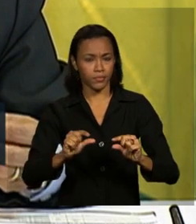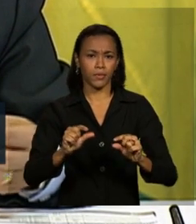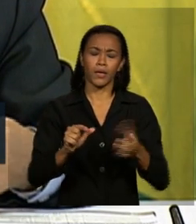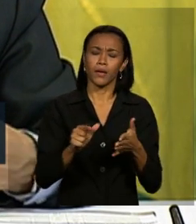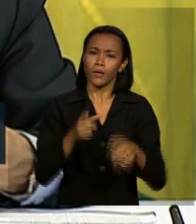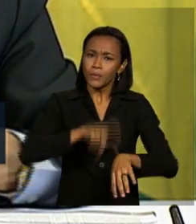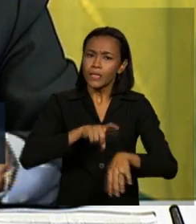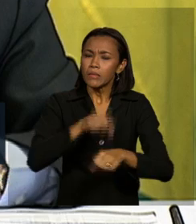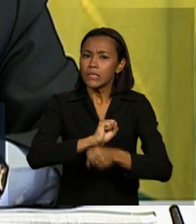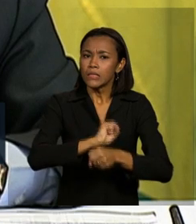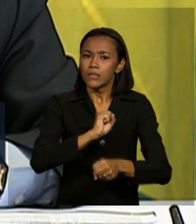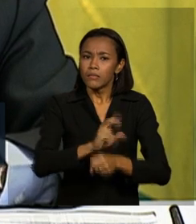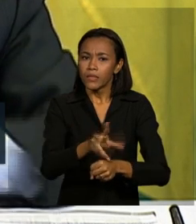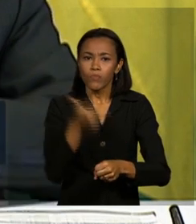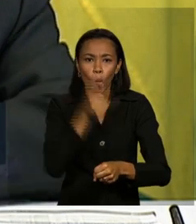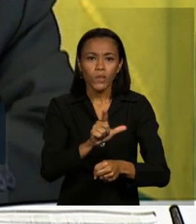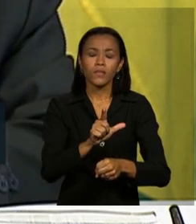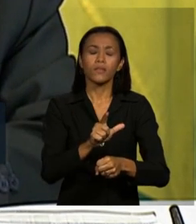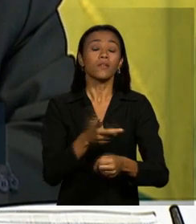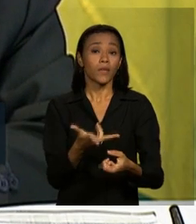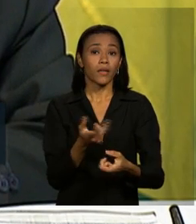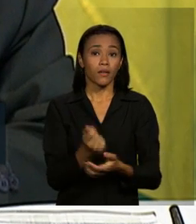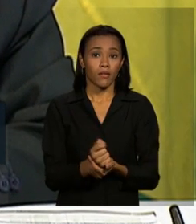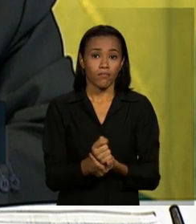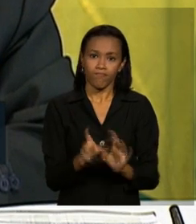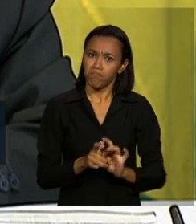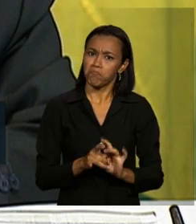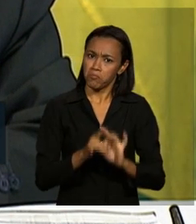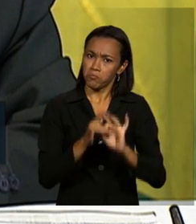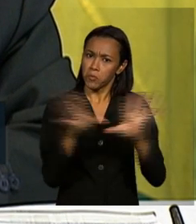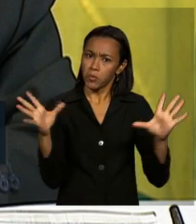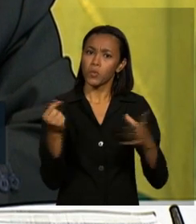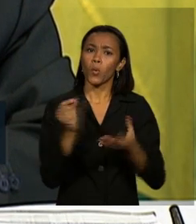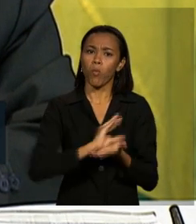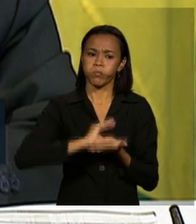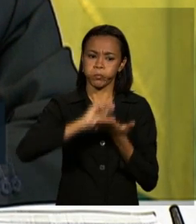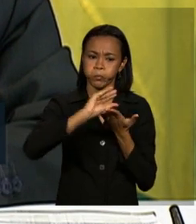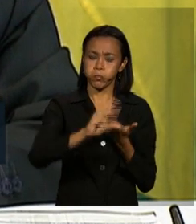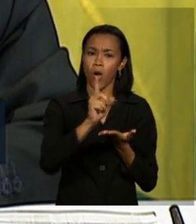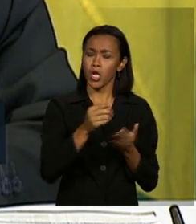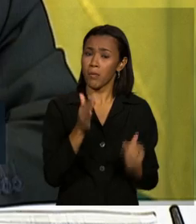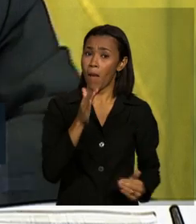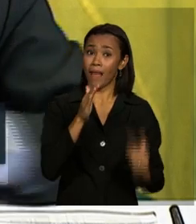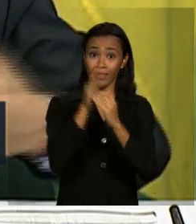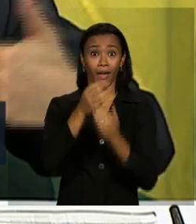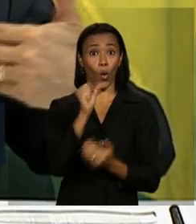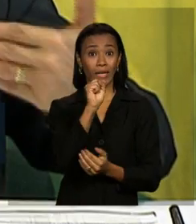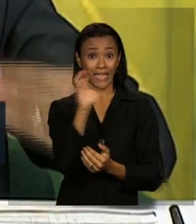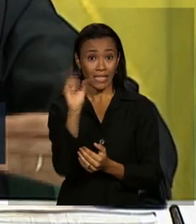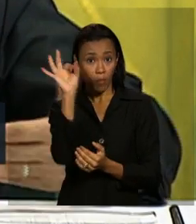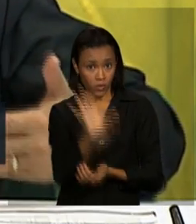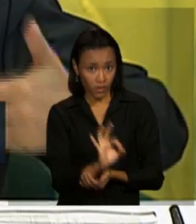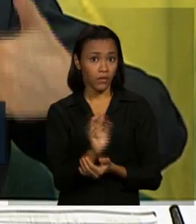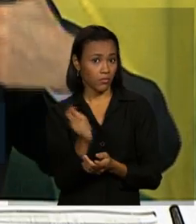amortização o fez dis disponibilizando recursos que podem ir até 80% Isso é uma